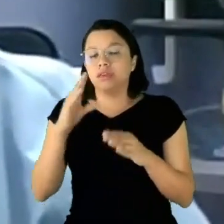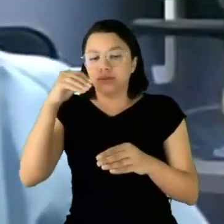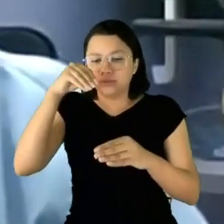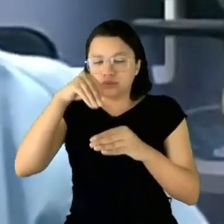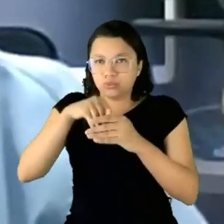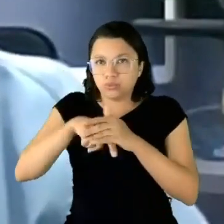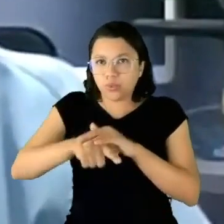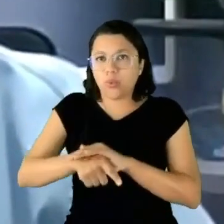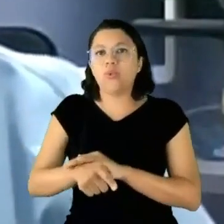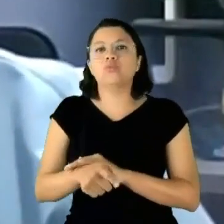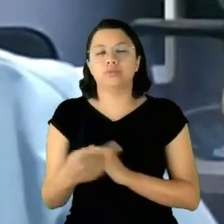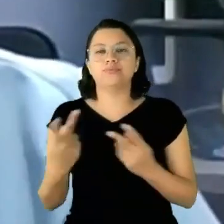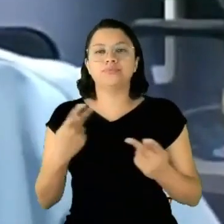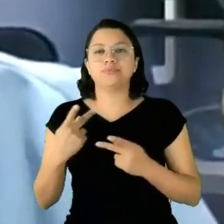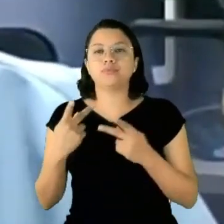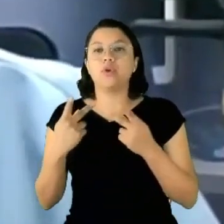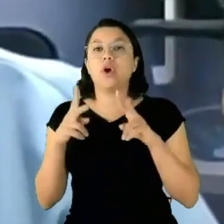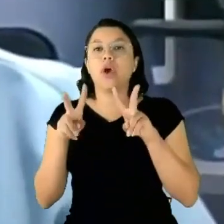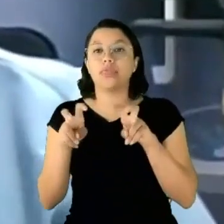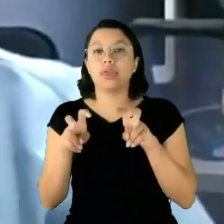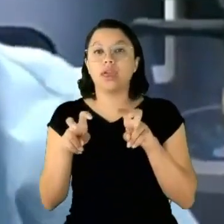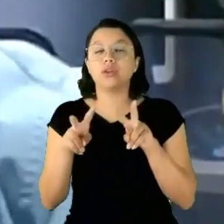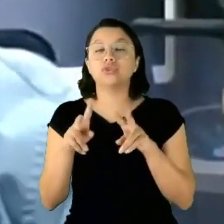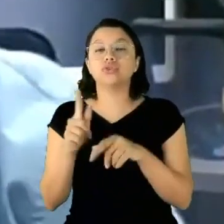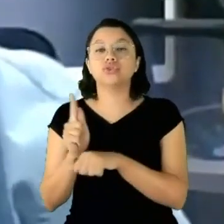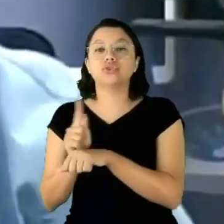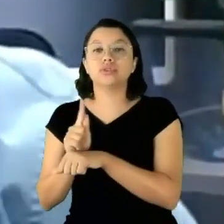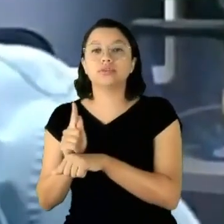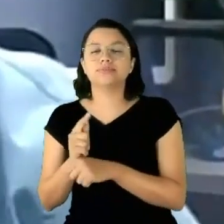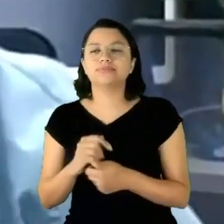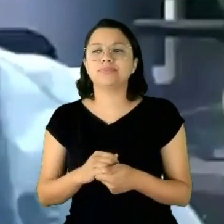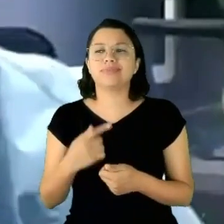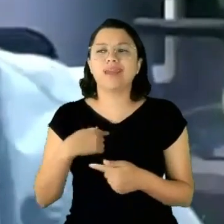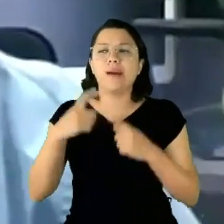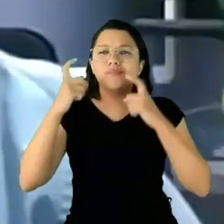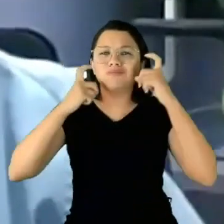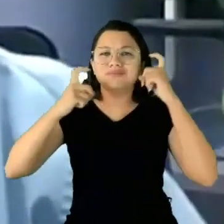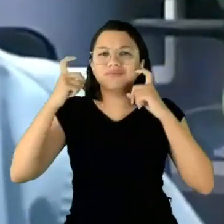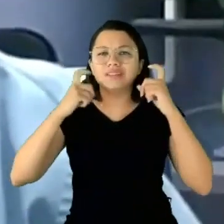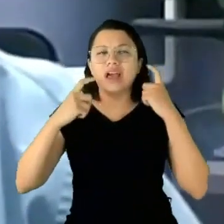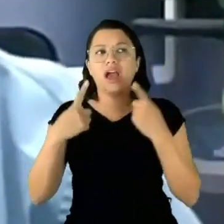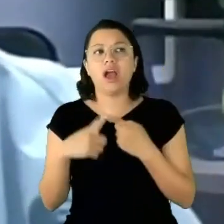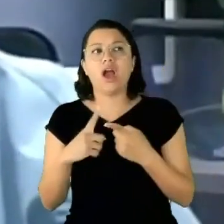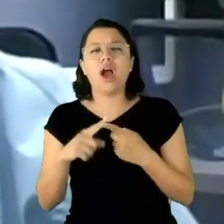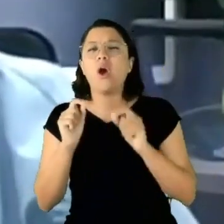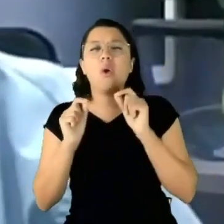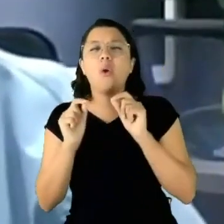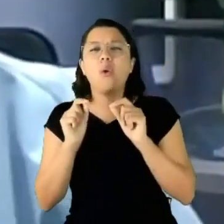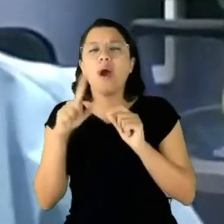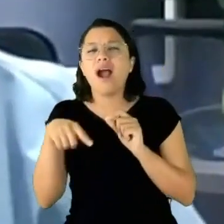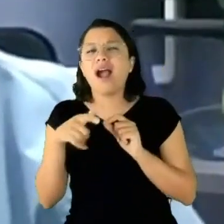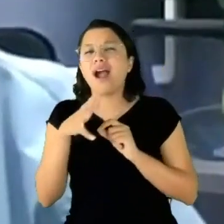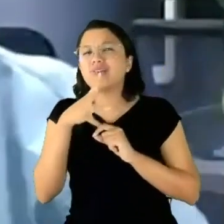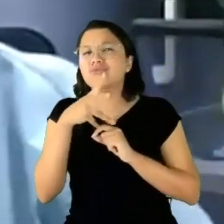tema como a gestão, me preocupa também, porque o que é ser moroso?